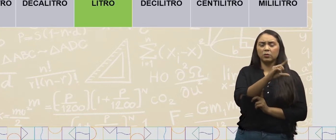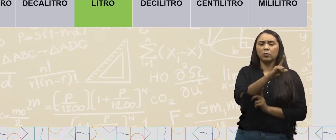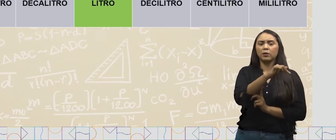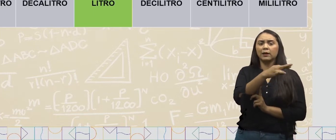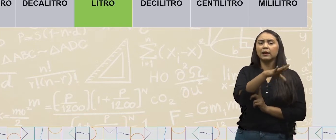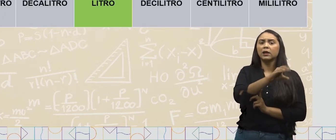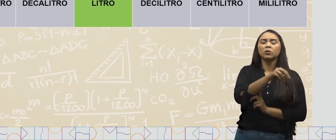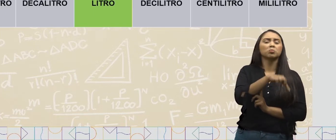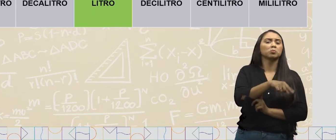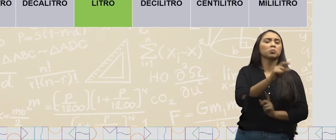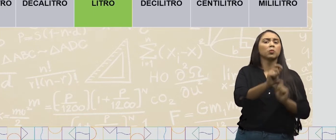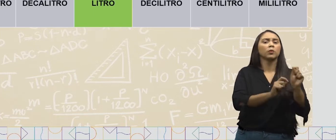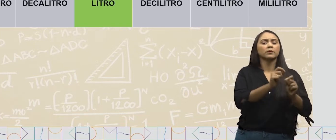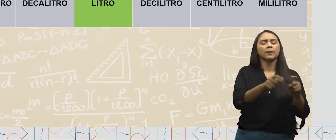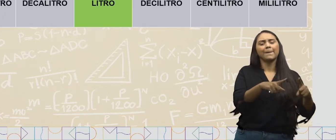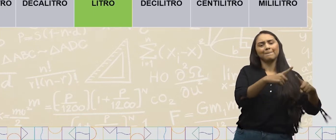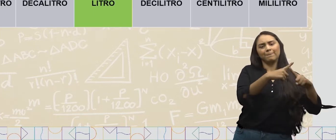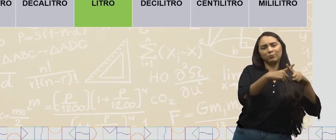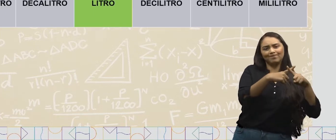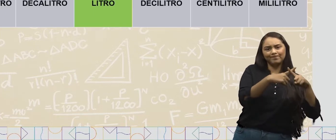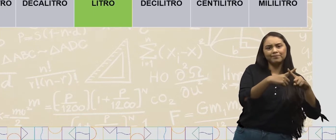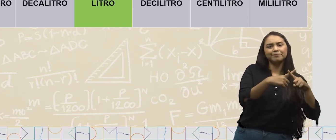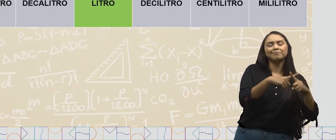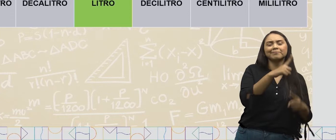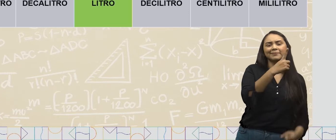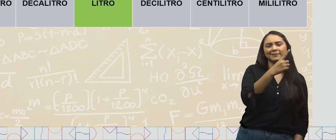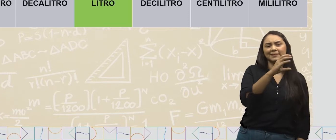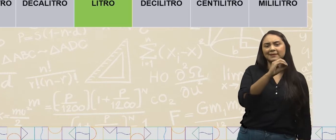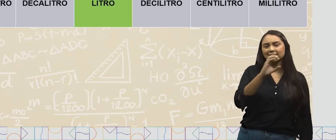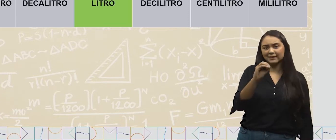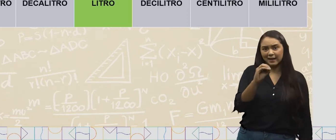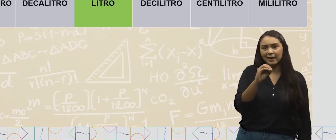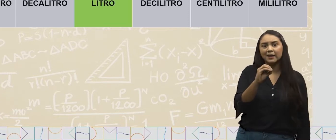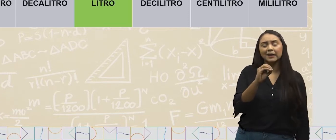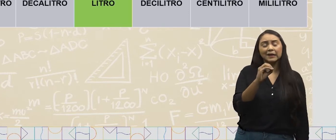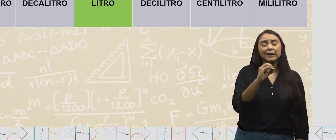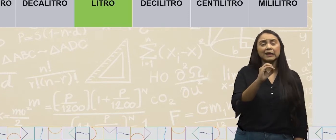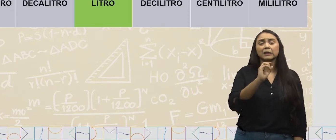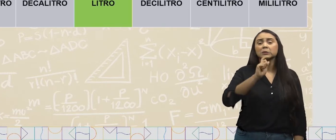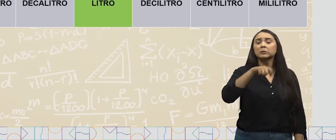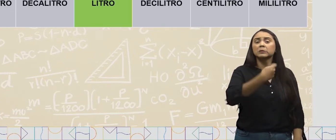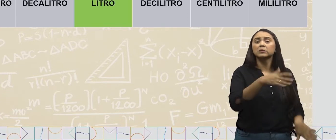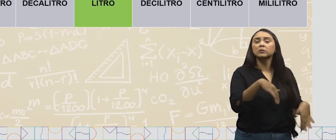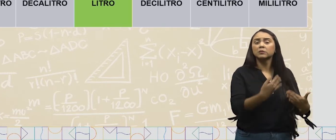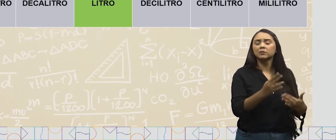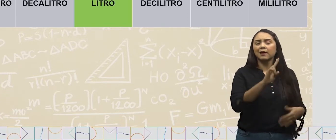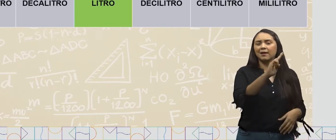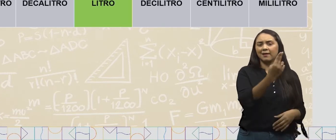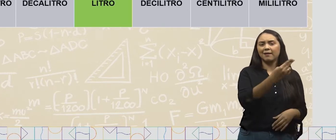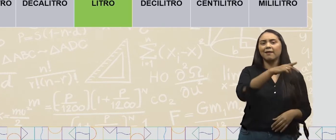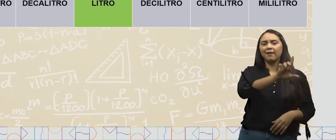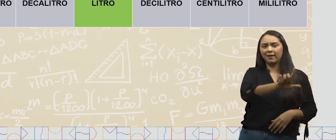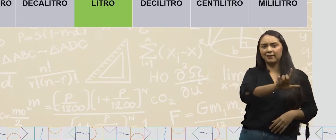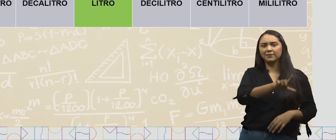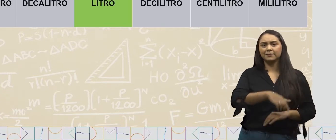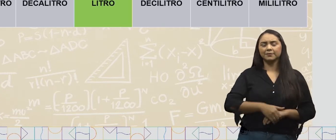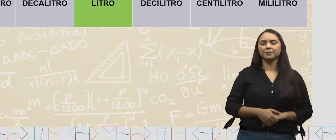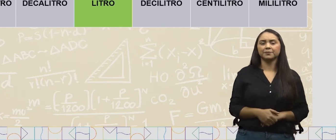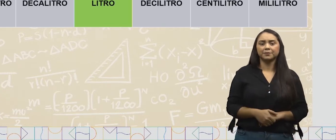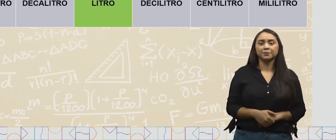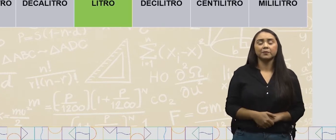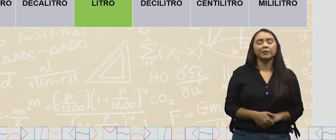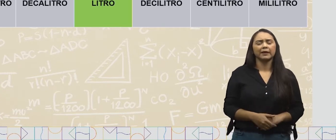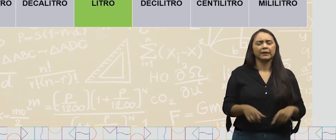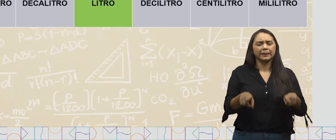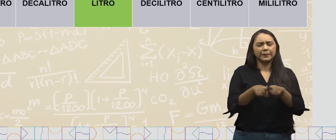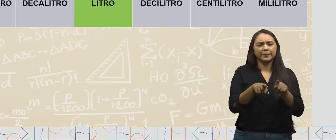hectolitro multiplica o litro por 100 e tem como símbolo as letras H, L.